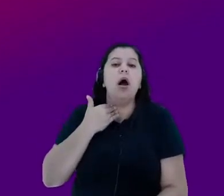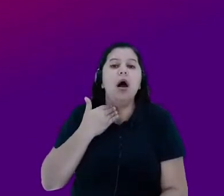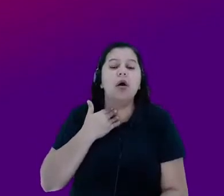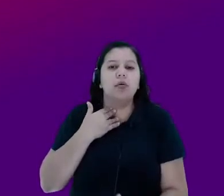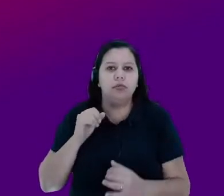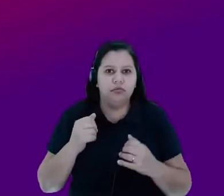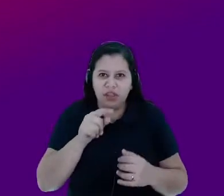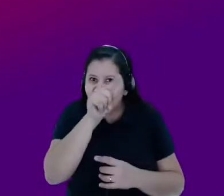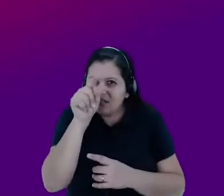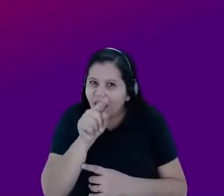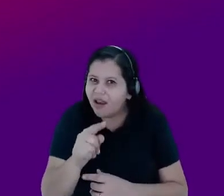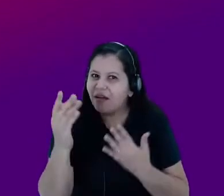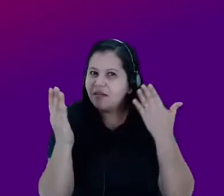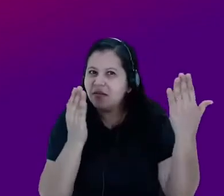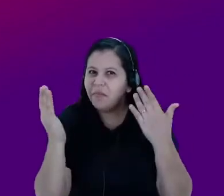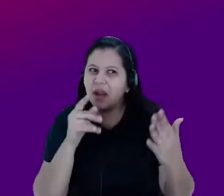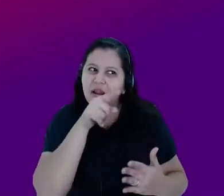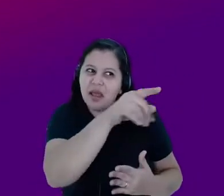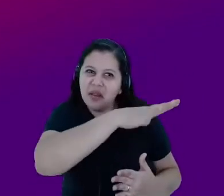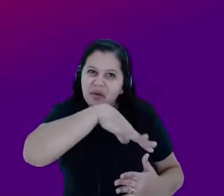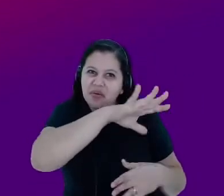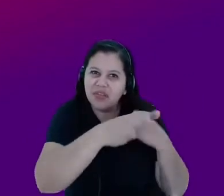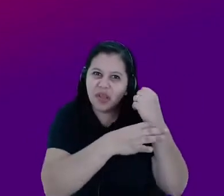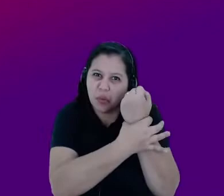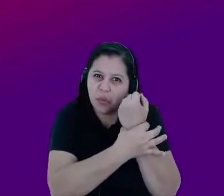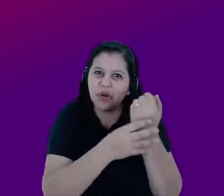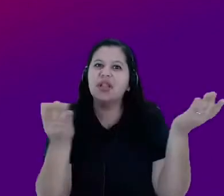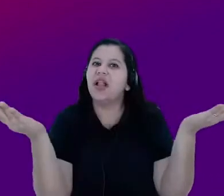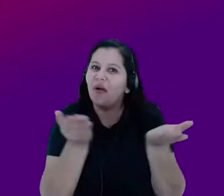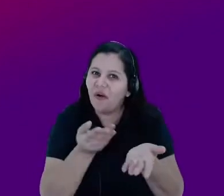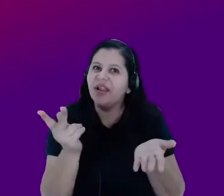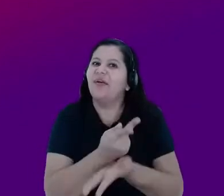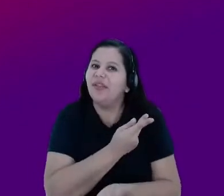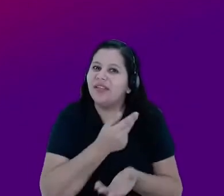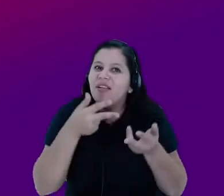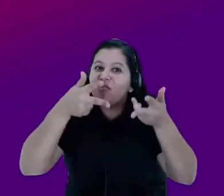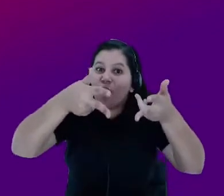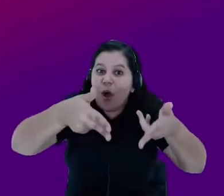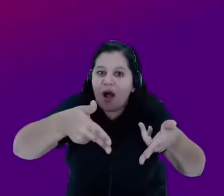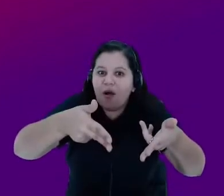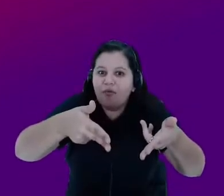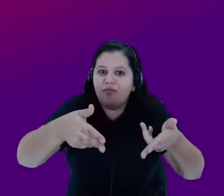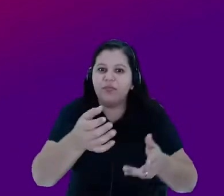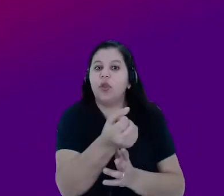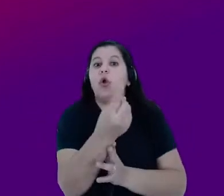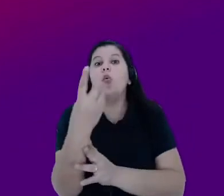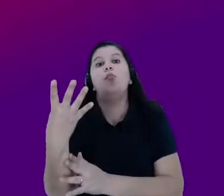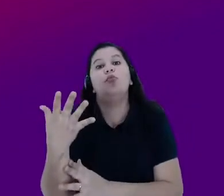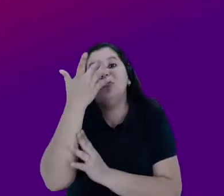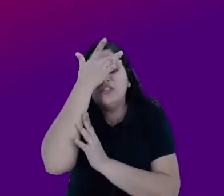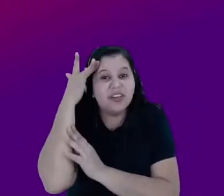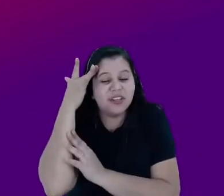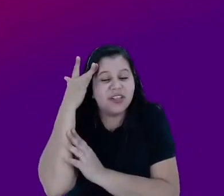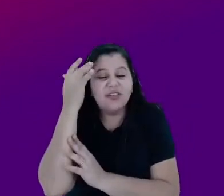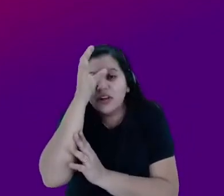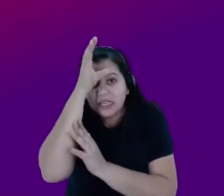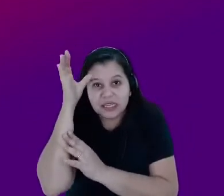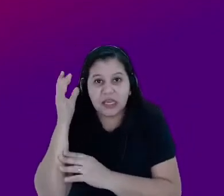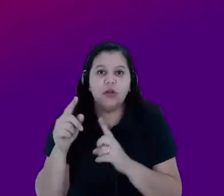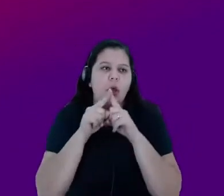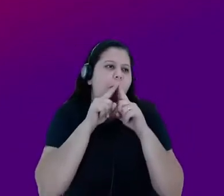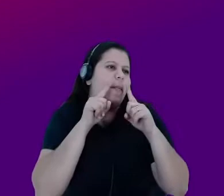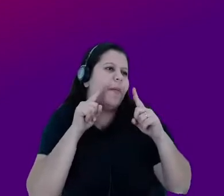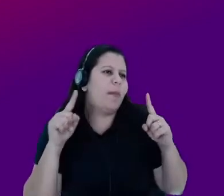paralelo com o setor de seguros está acontecendo agora? Então, muitos clientes reclamam com os clientes que os seguros estão caros.